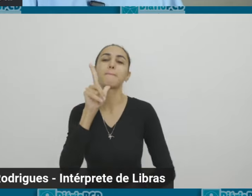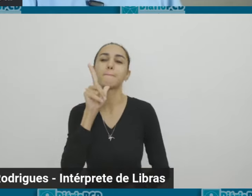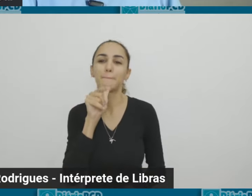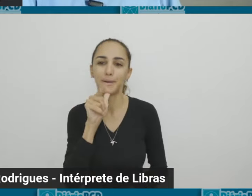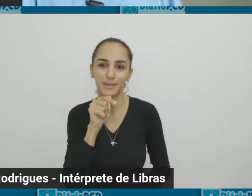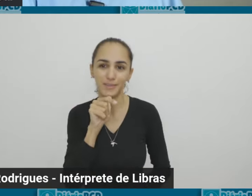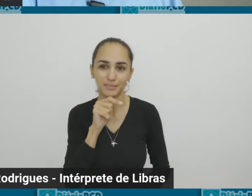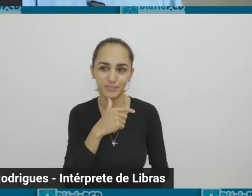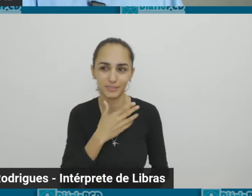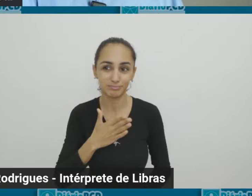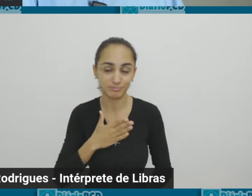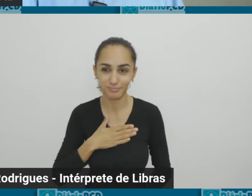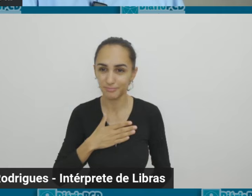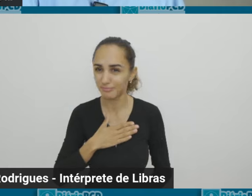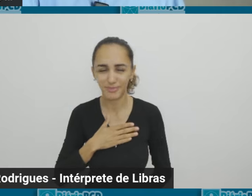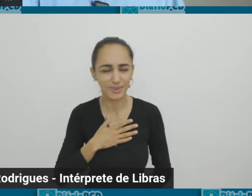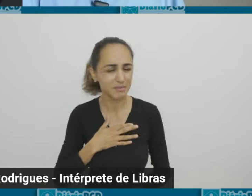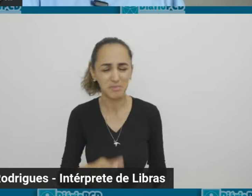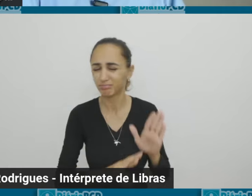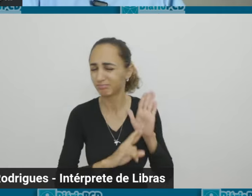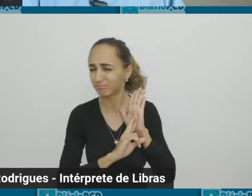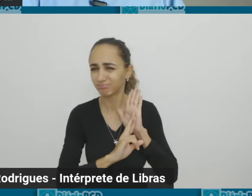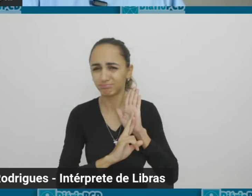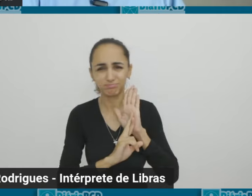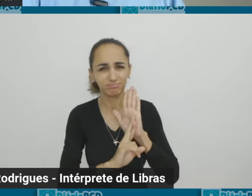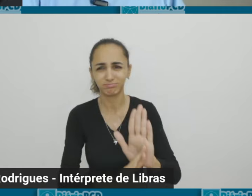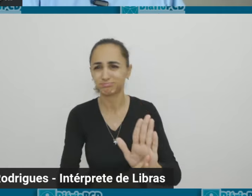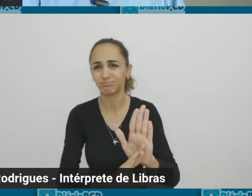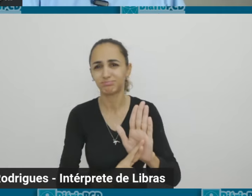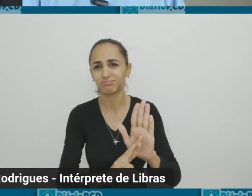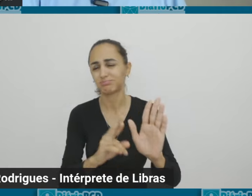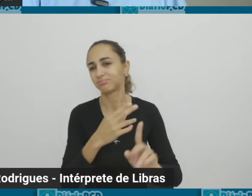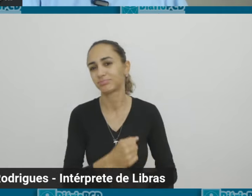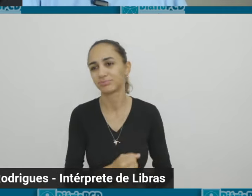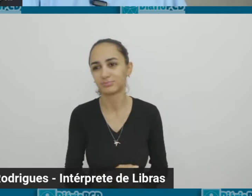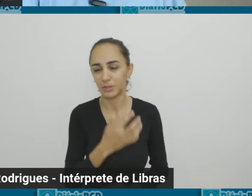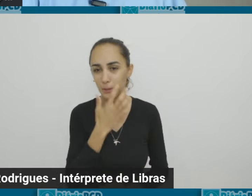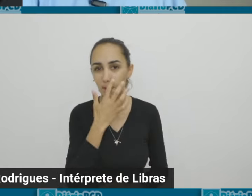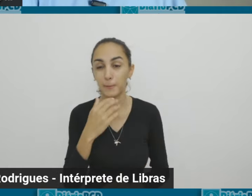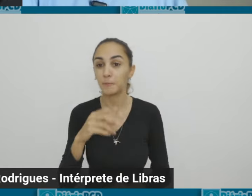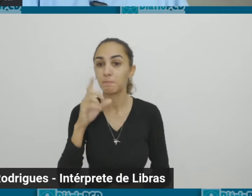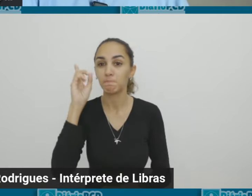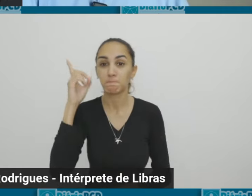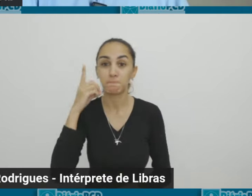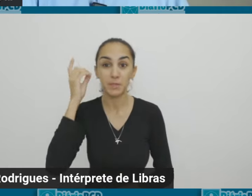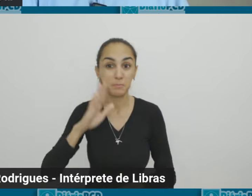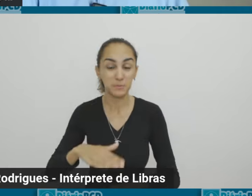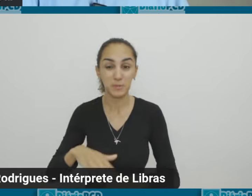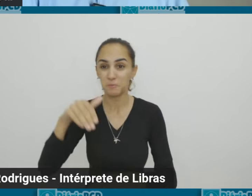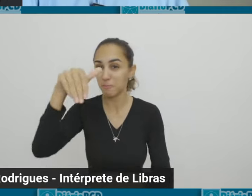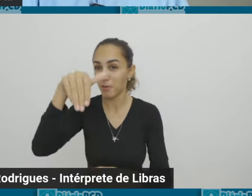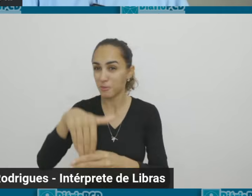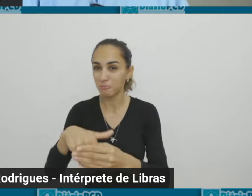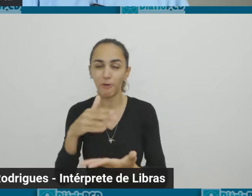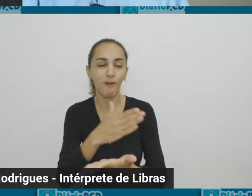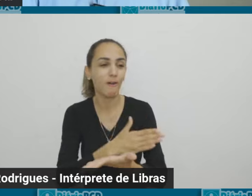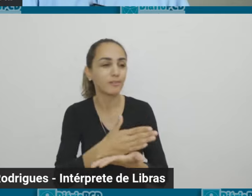muito representativo ele ser o deputado mais votado, e a gente começou a trocar